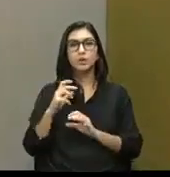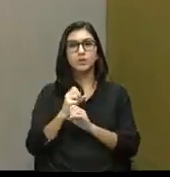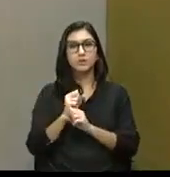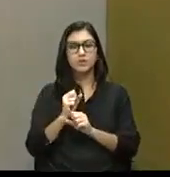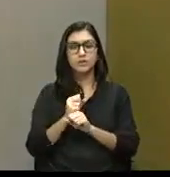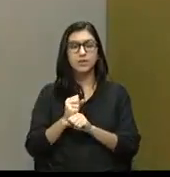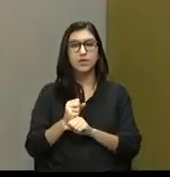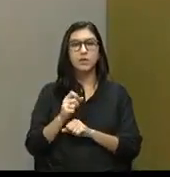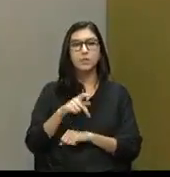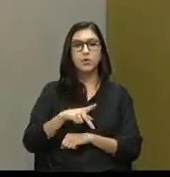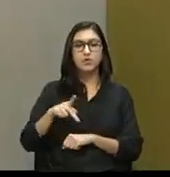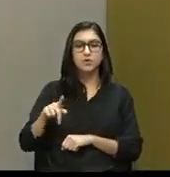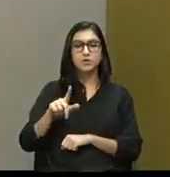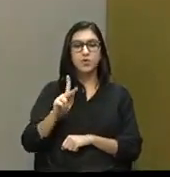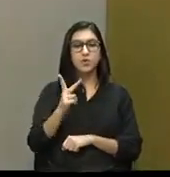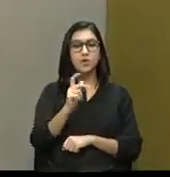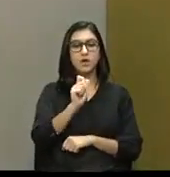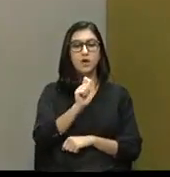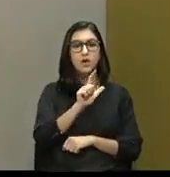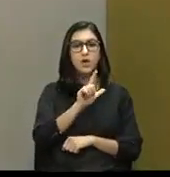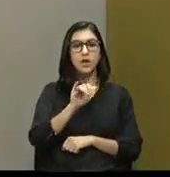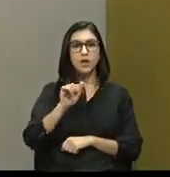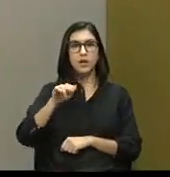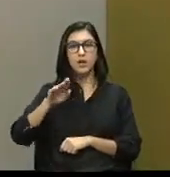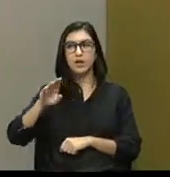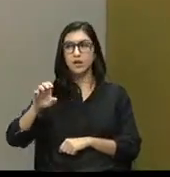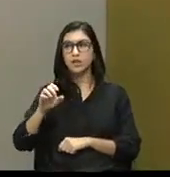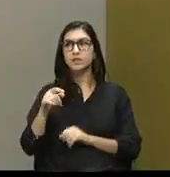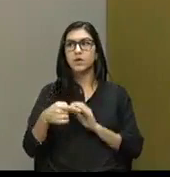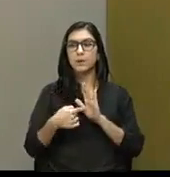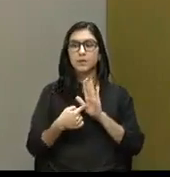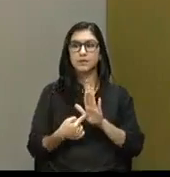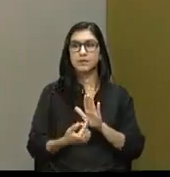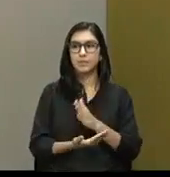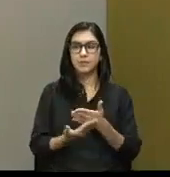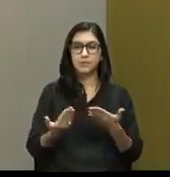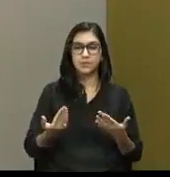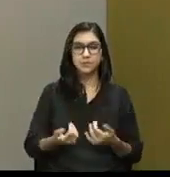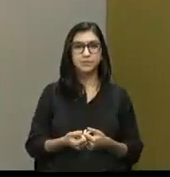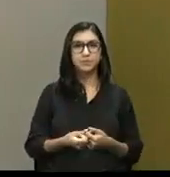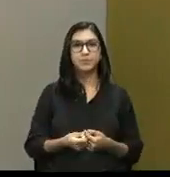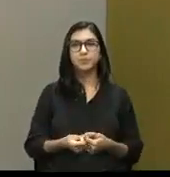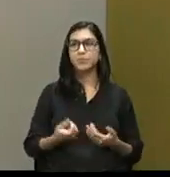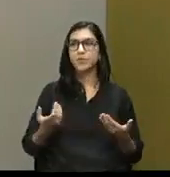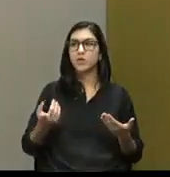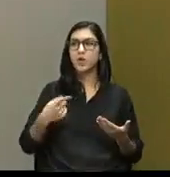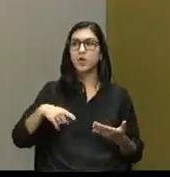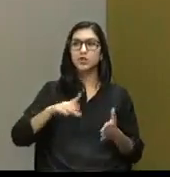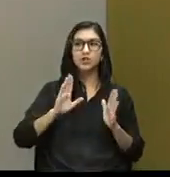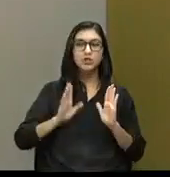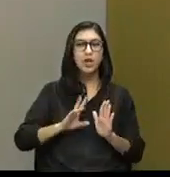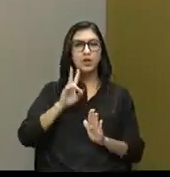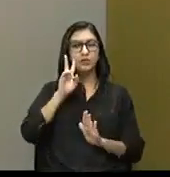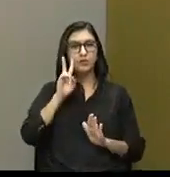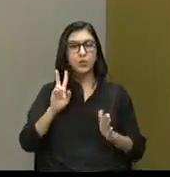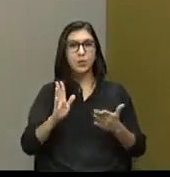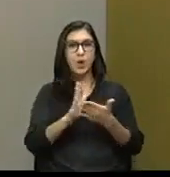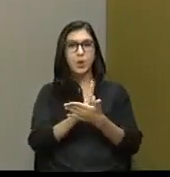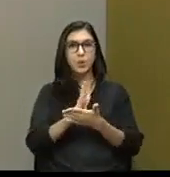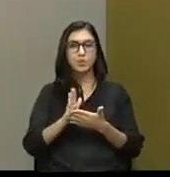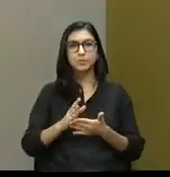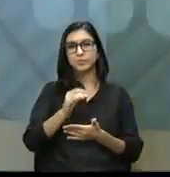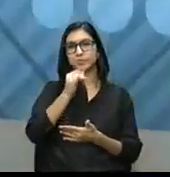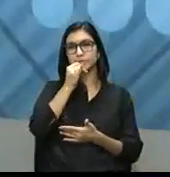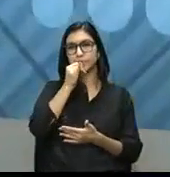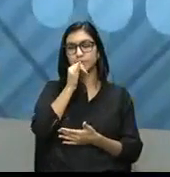a professora Aline vai apresentar para vocês. Acompanhe. Bom, então nós já vimos aí algumas operações